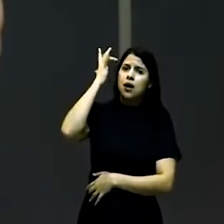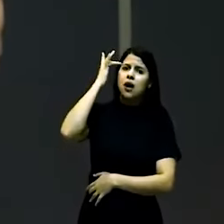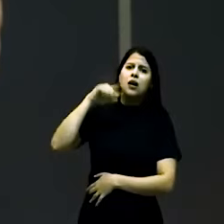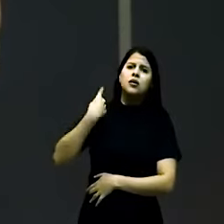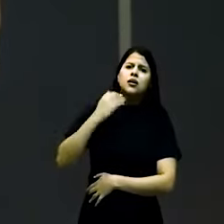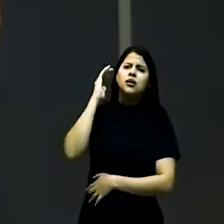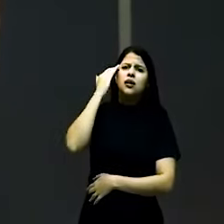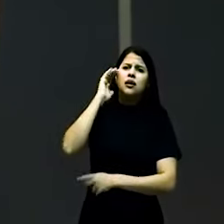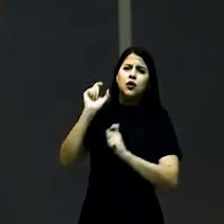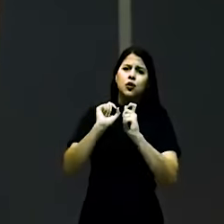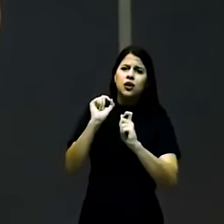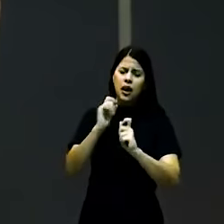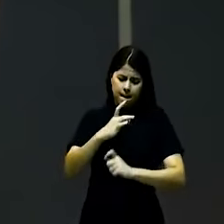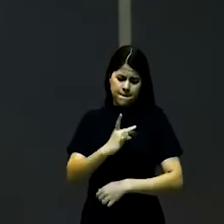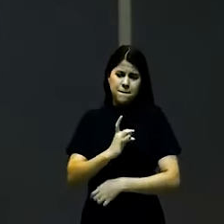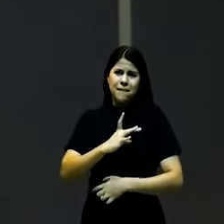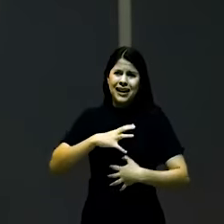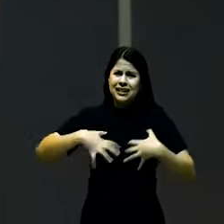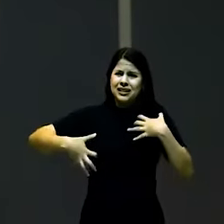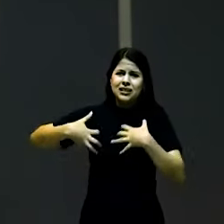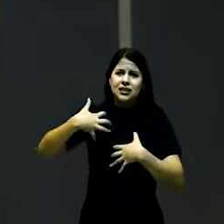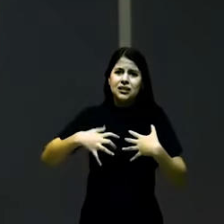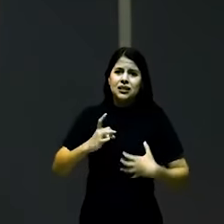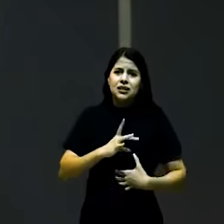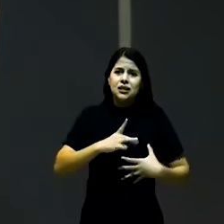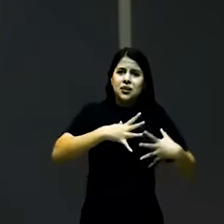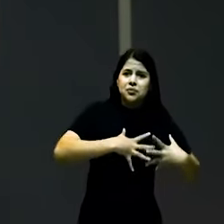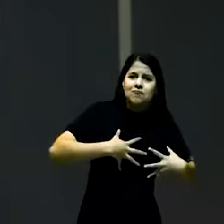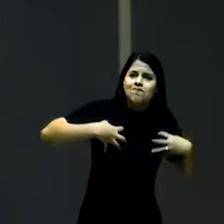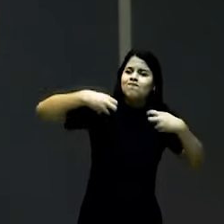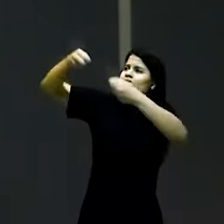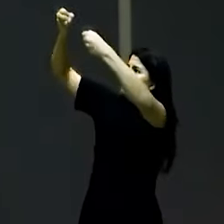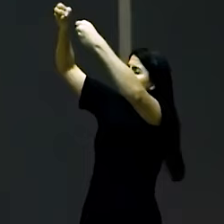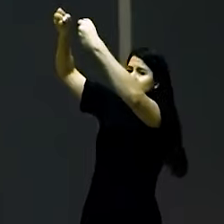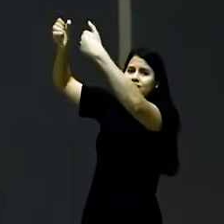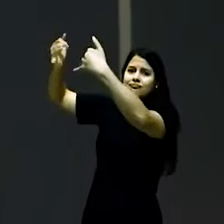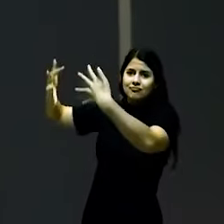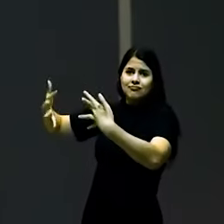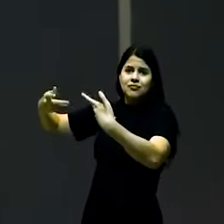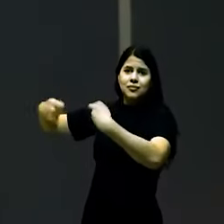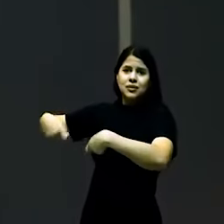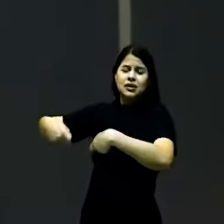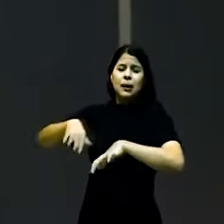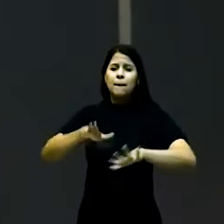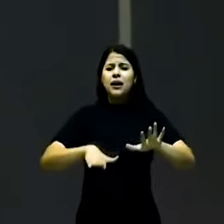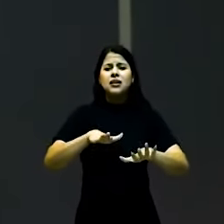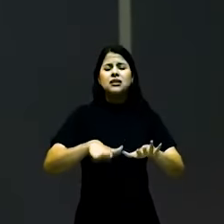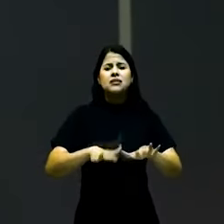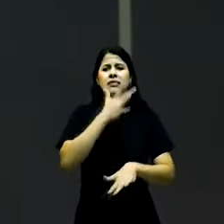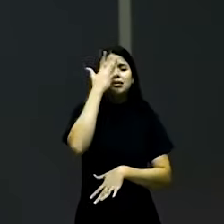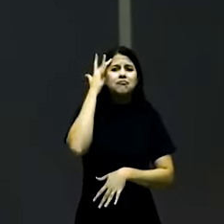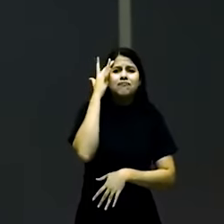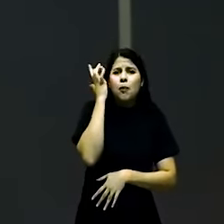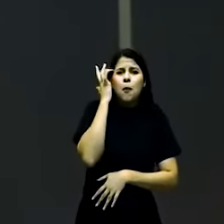pés dele. Mas quem ainda não é tão maduro, pode ser que viva uma vida